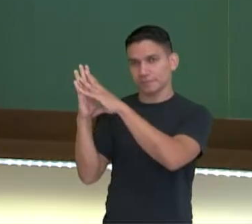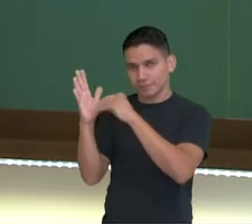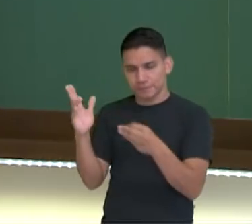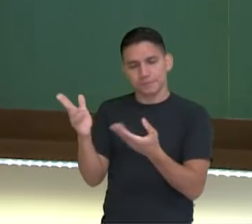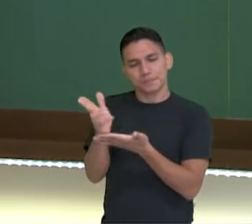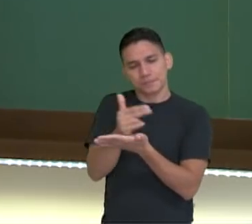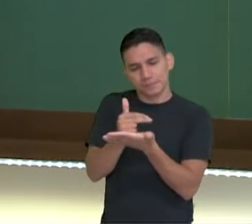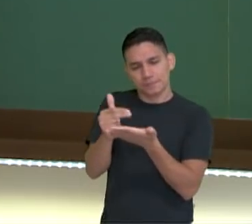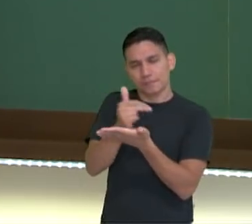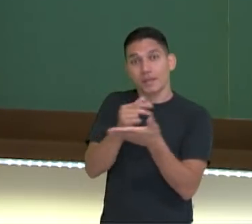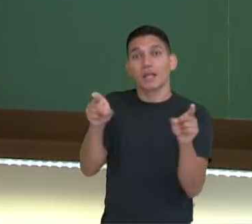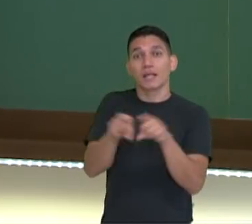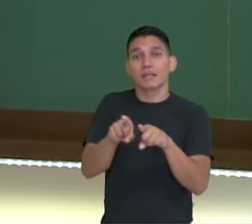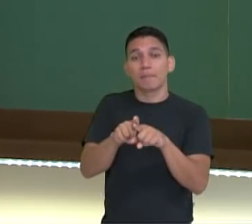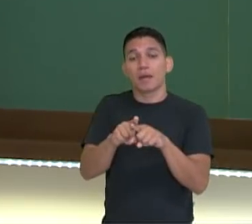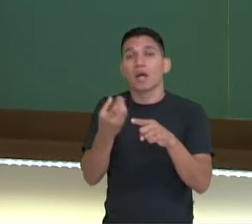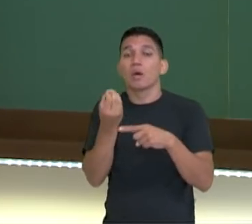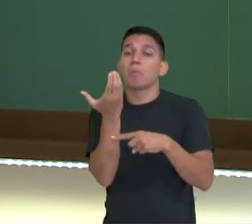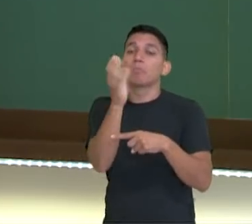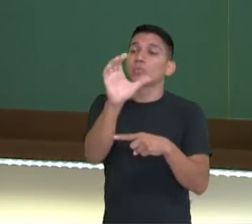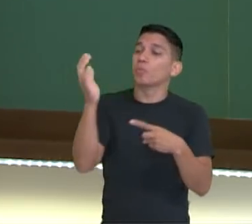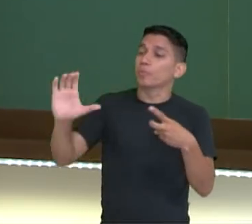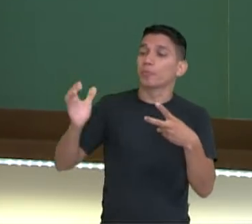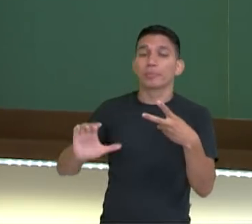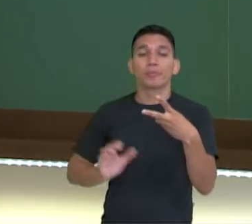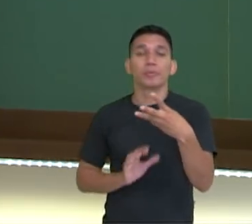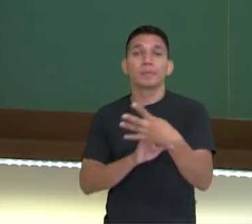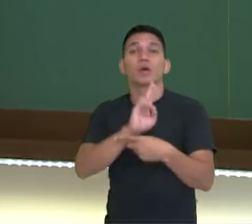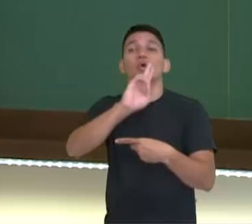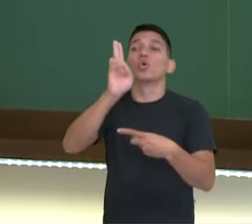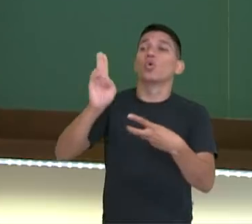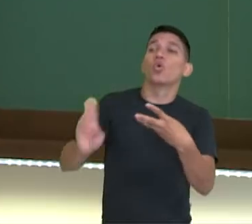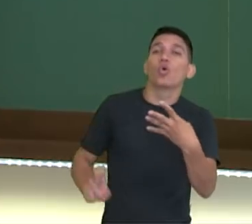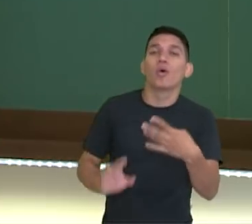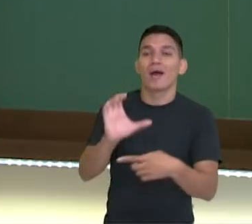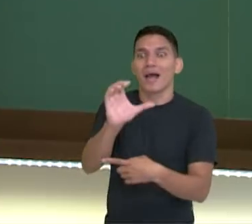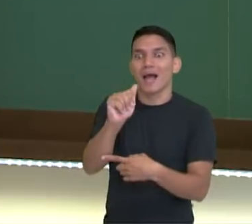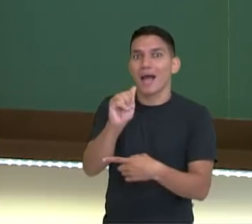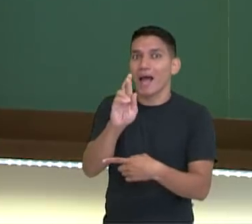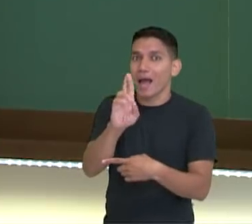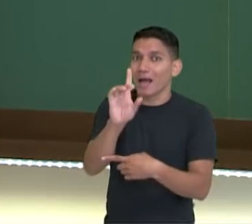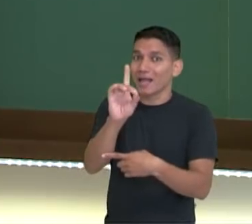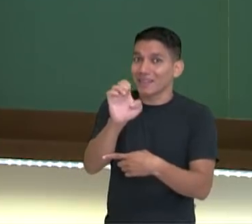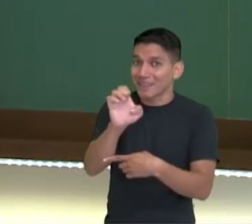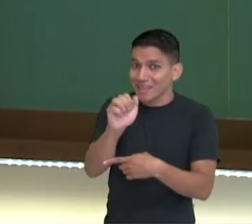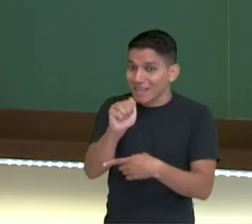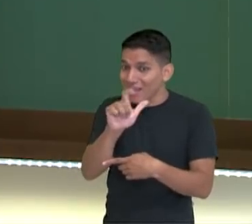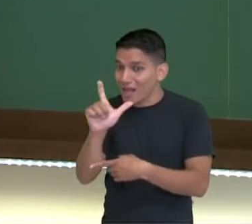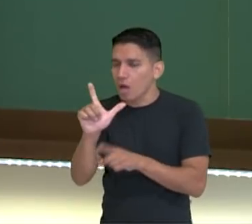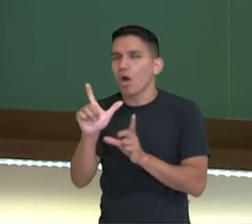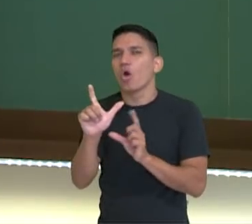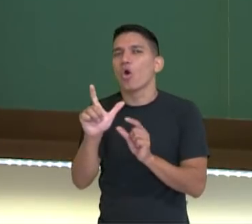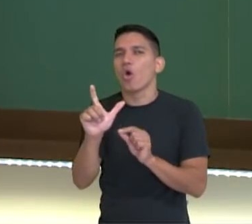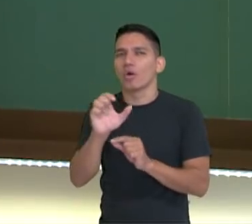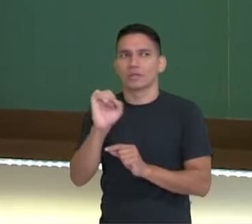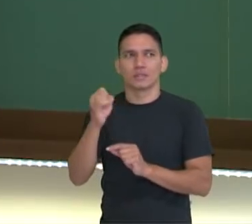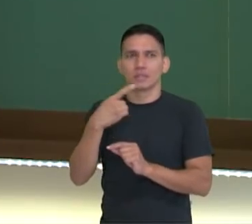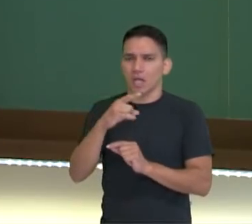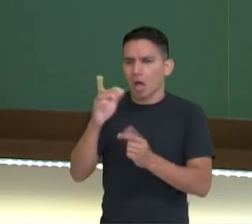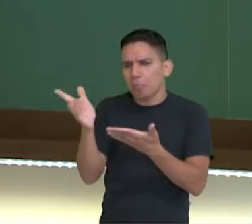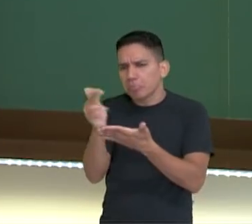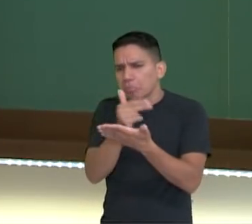e marquem os pontos cardeais. Então, onde estão os pontos cardeais? Se eu desenhar a rosa dos ventos e tiver